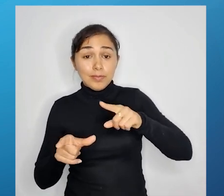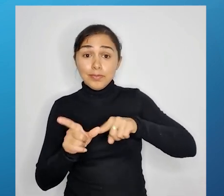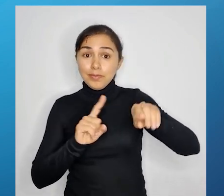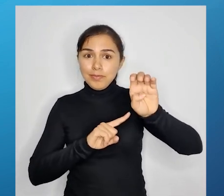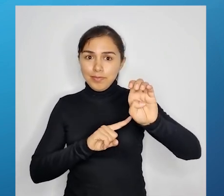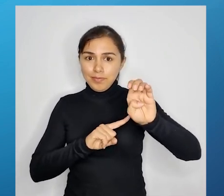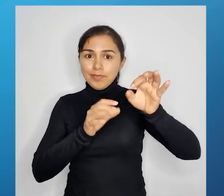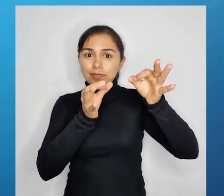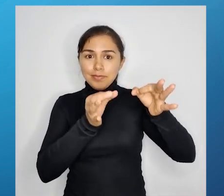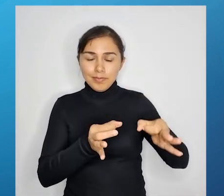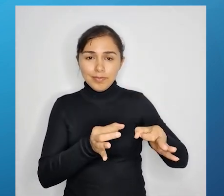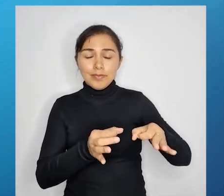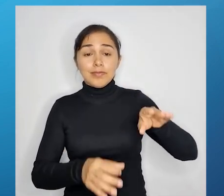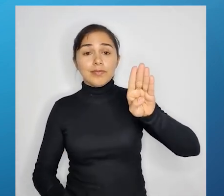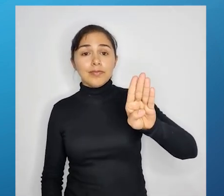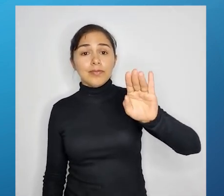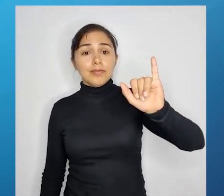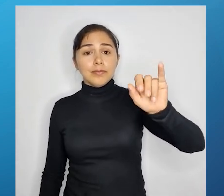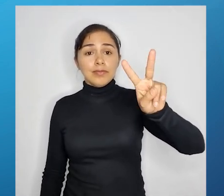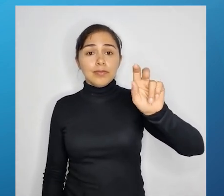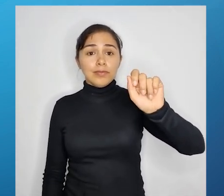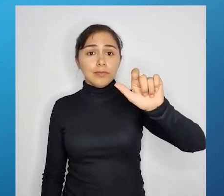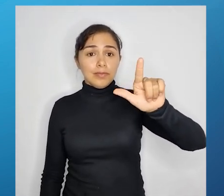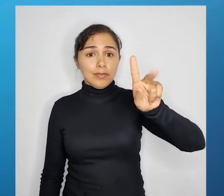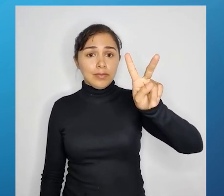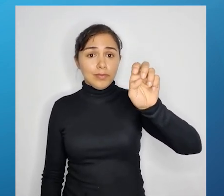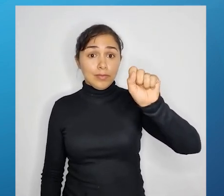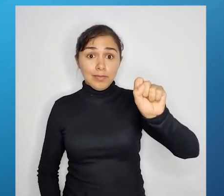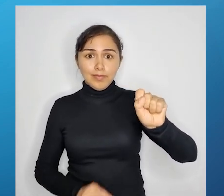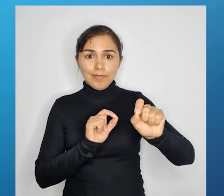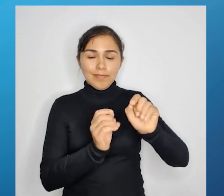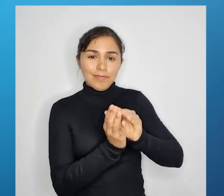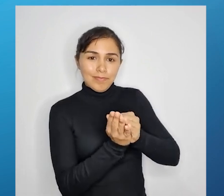são representados por mariscos e mexilhões.